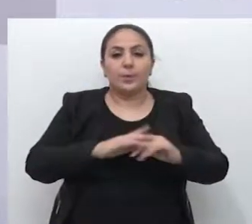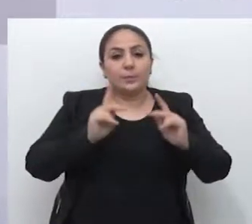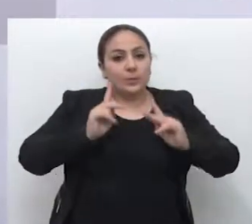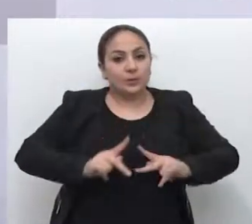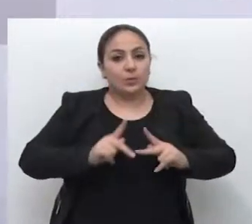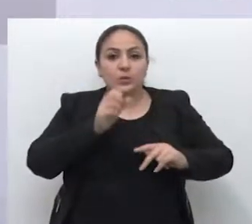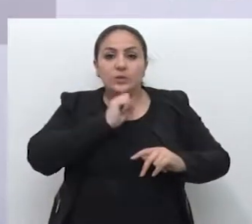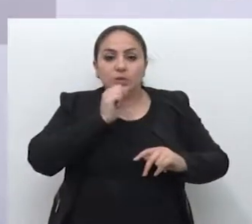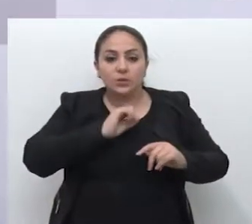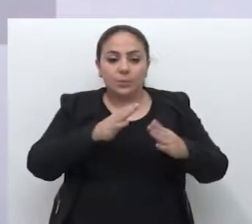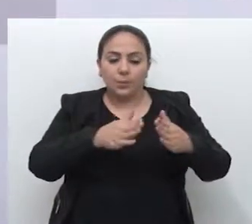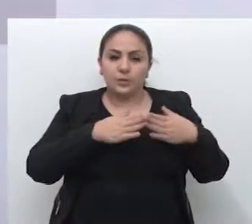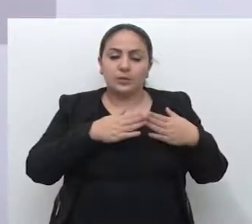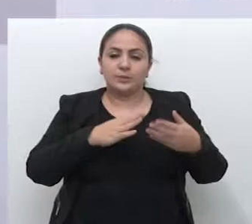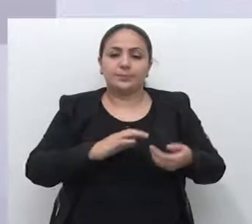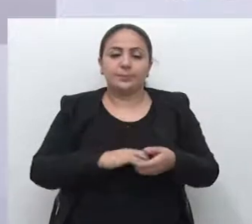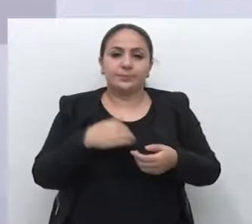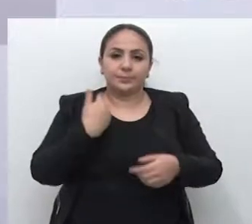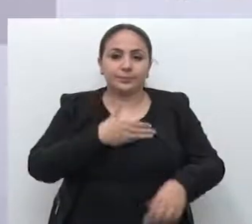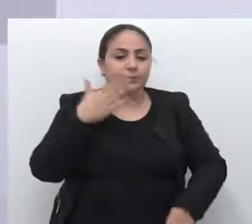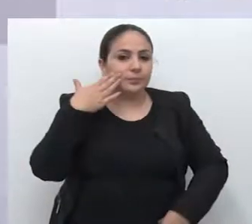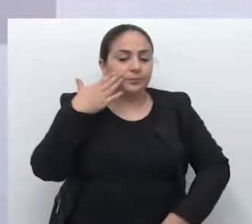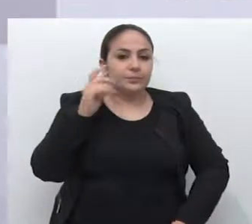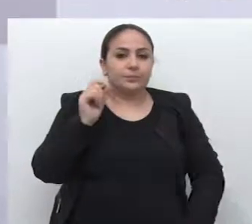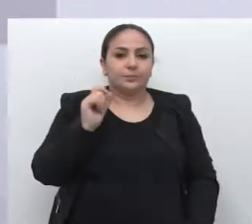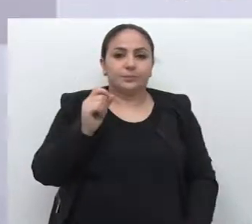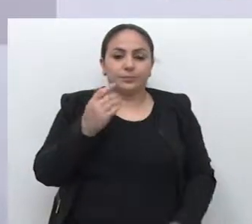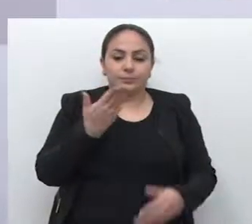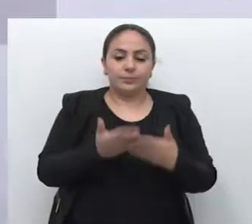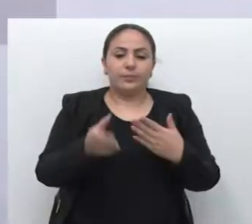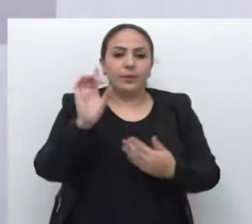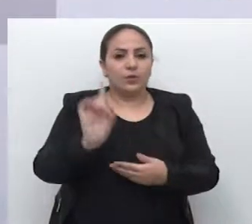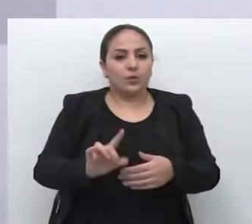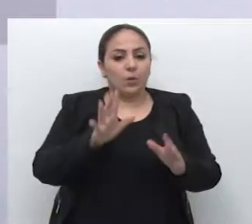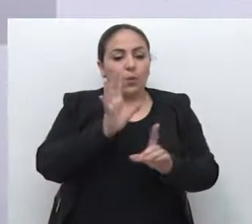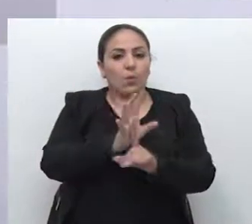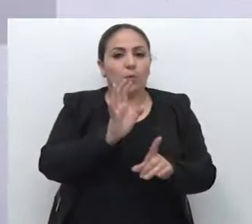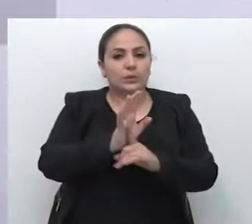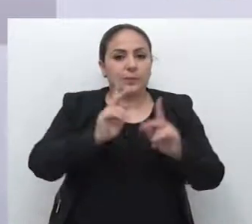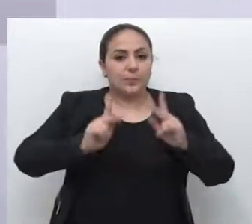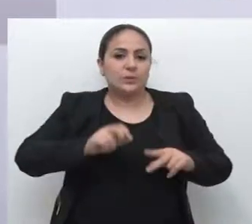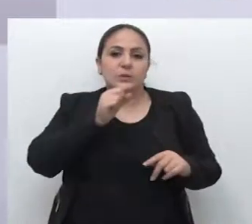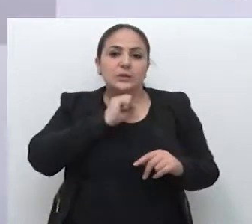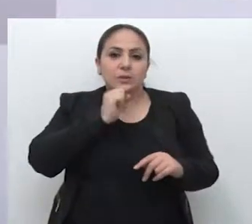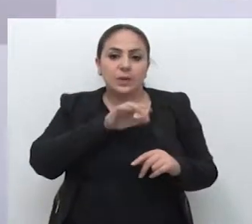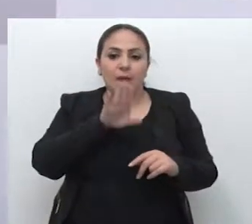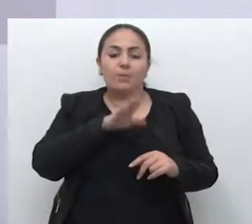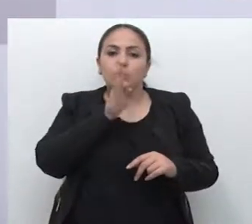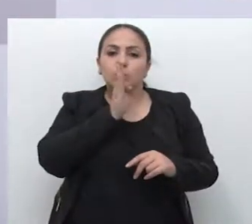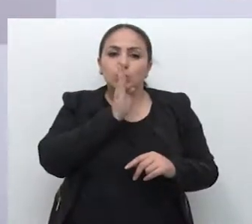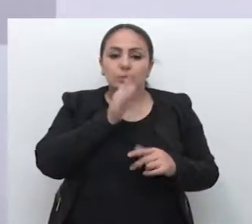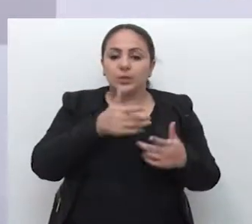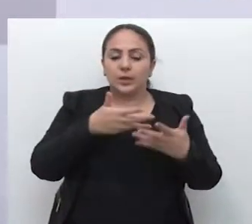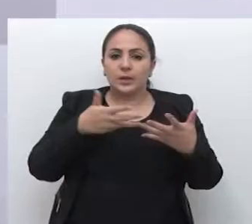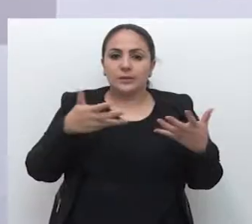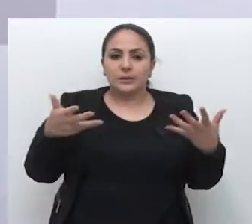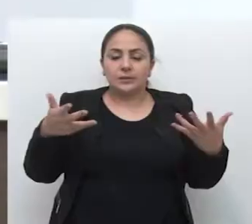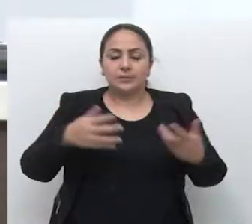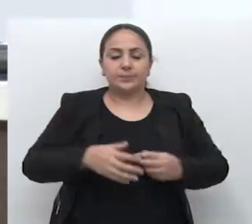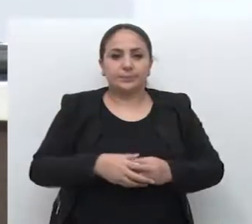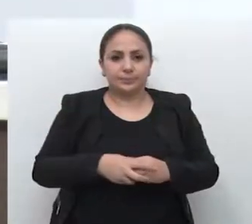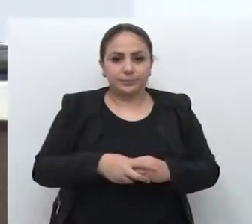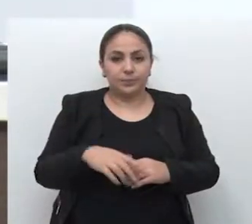sejam protegidos. E a gente sabe que a violação de direitos contra os idosos é silenciosa e